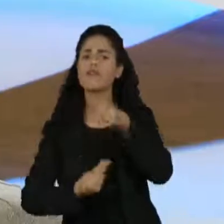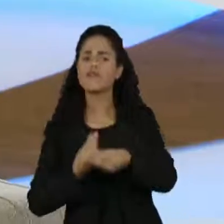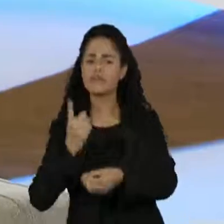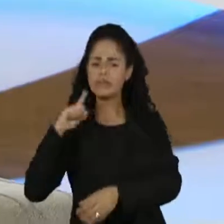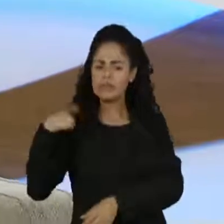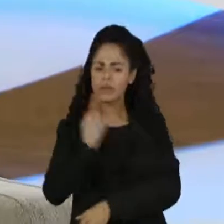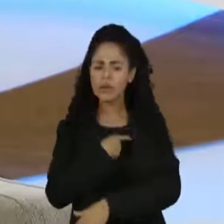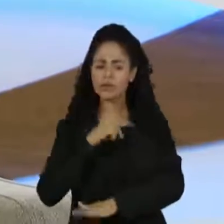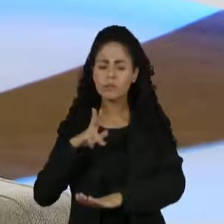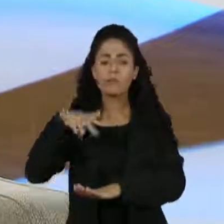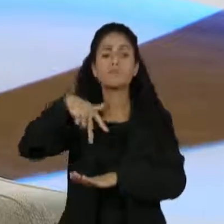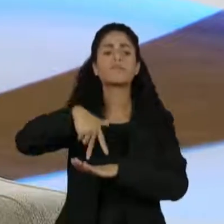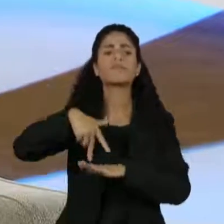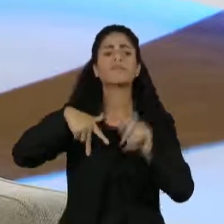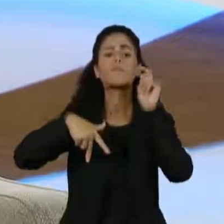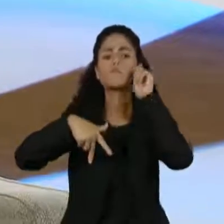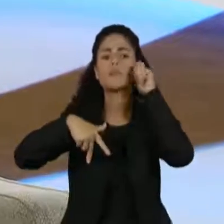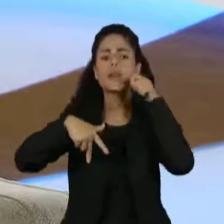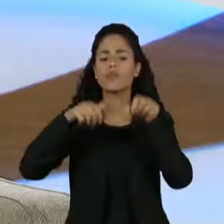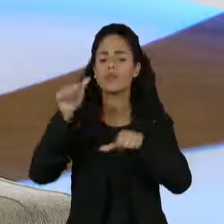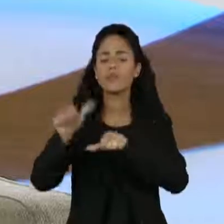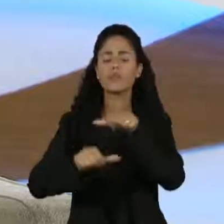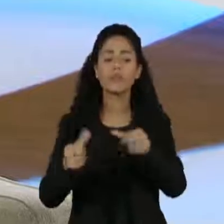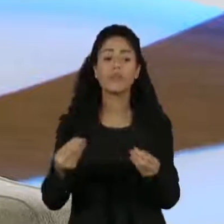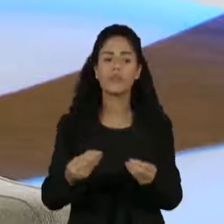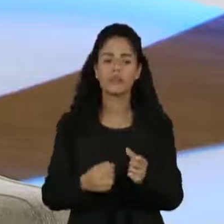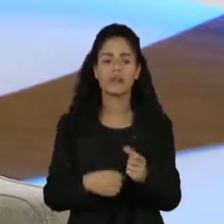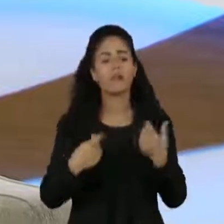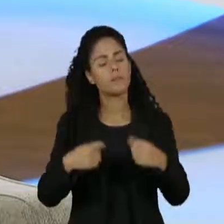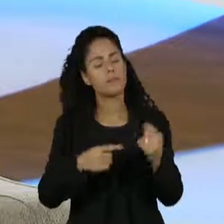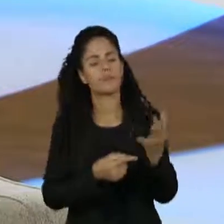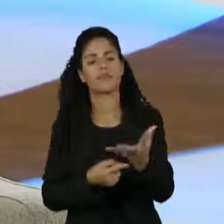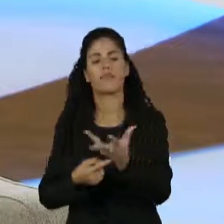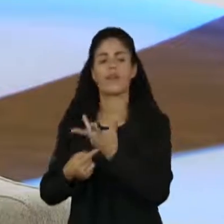gente reverte isso? A gente precisa da arte, precisa